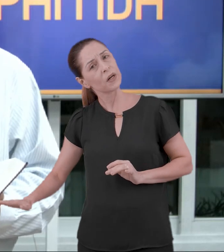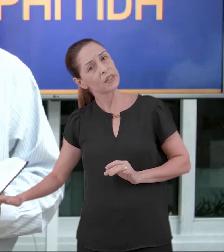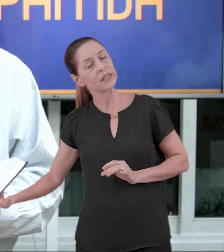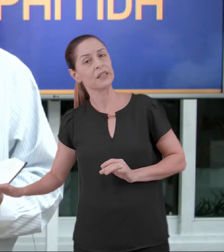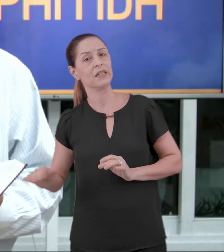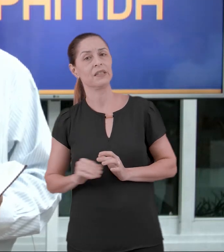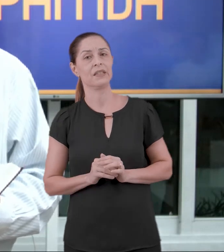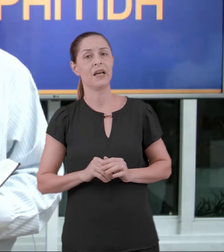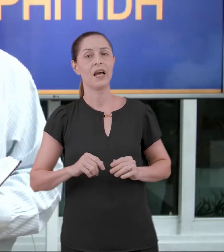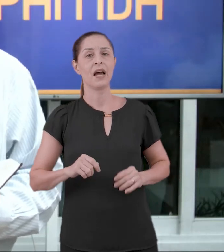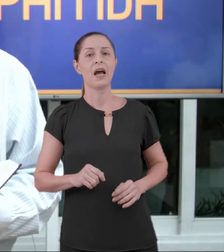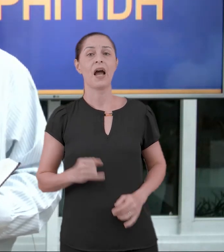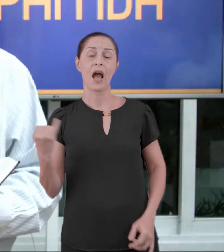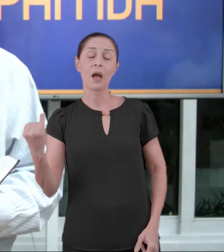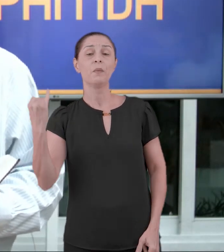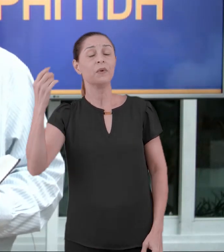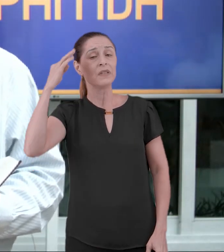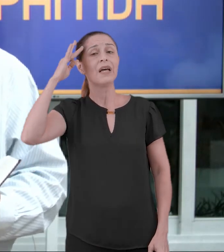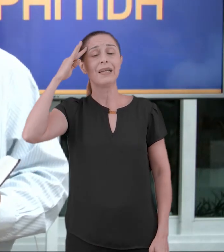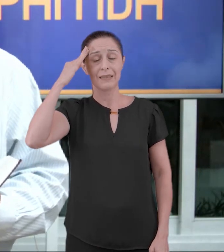gente entender isso.